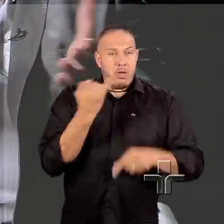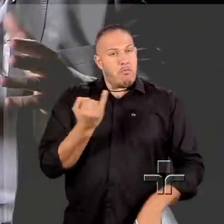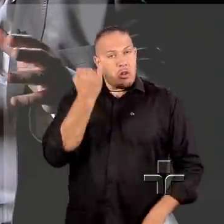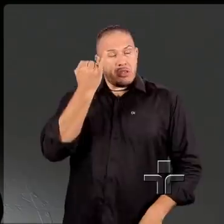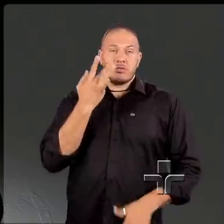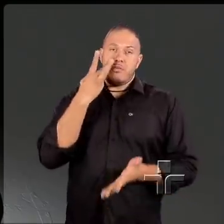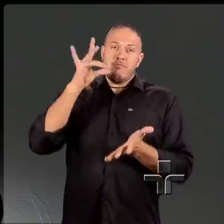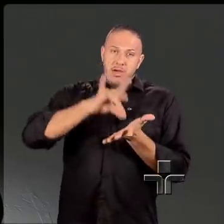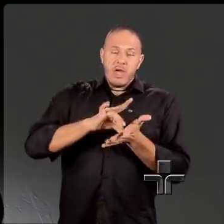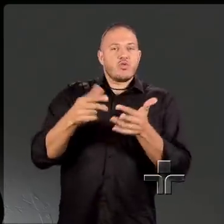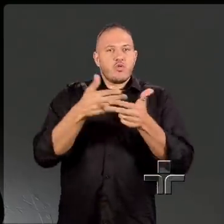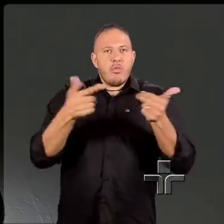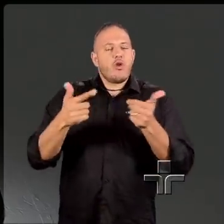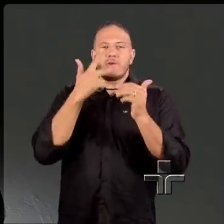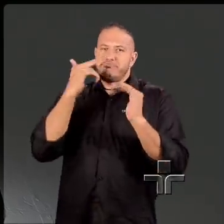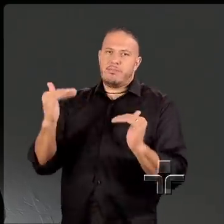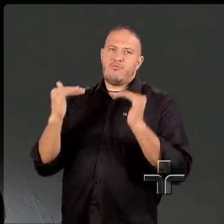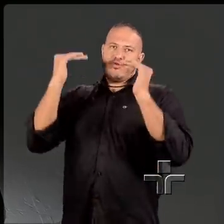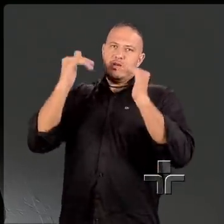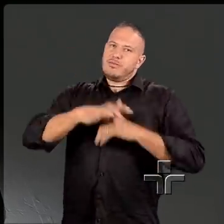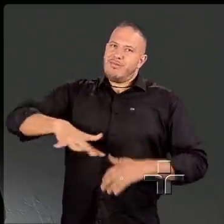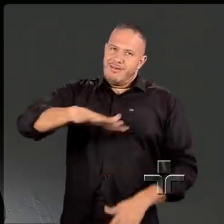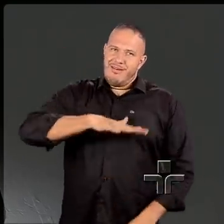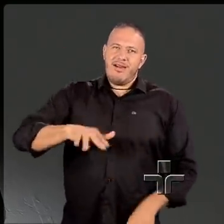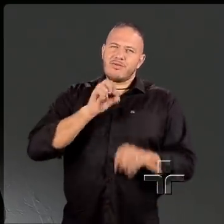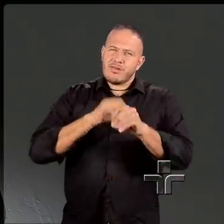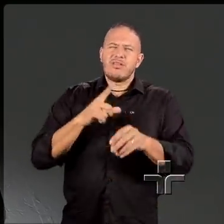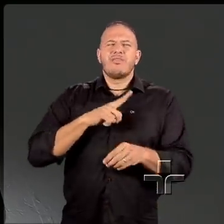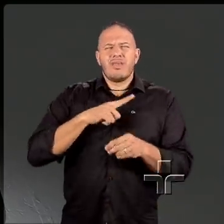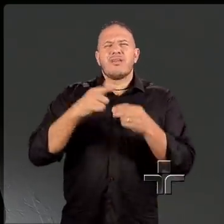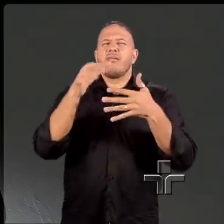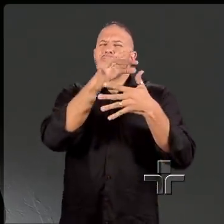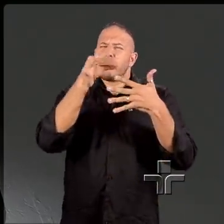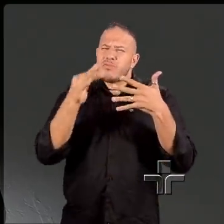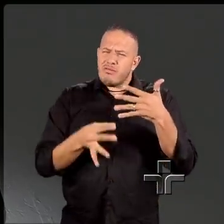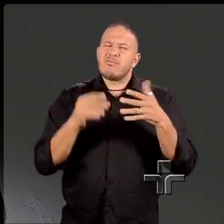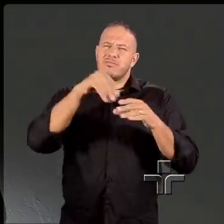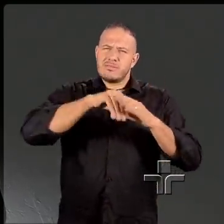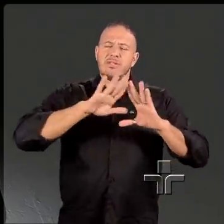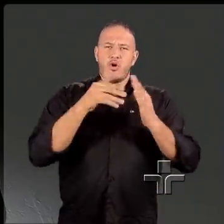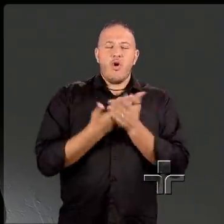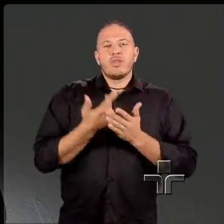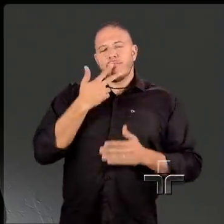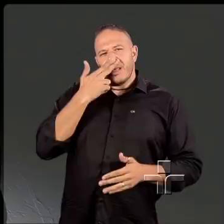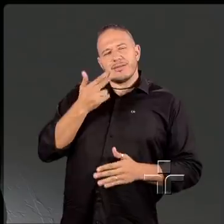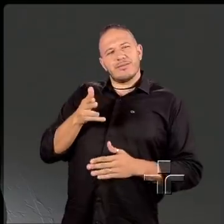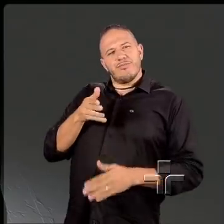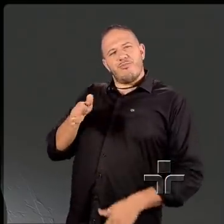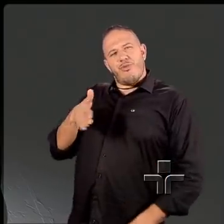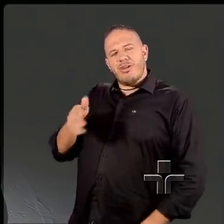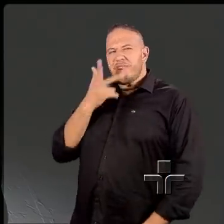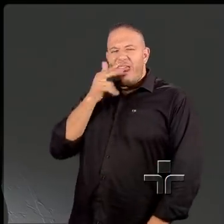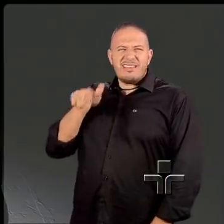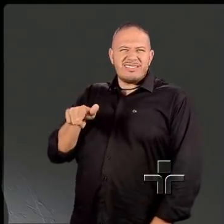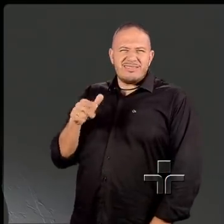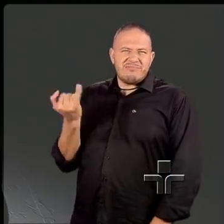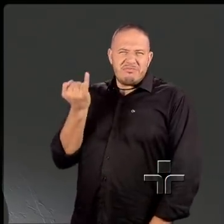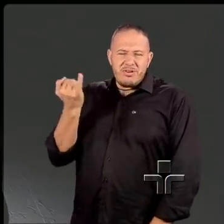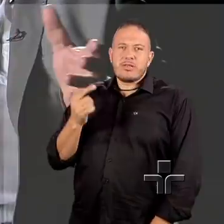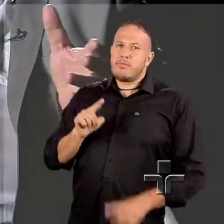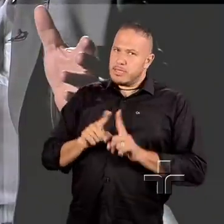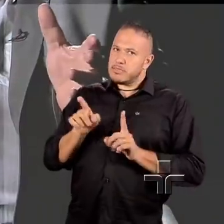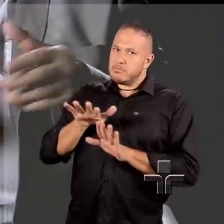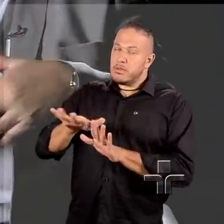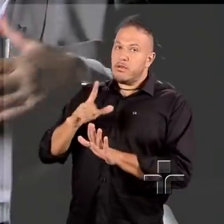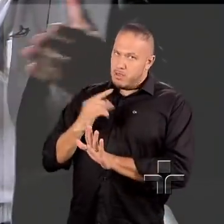concretamente como algo majoritário na área de educação. Há muitas coisas na educação escolar que são laterais. não é que elas não importem, é que elas são laterais.